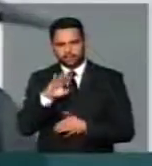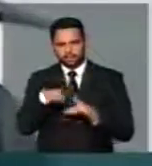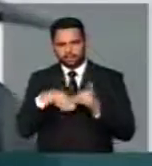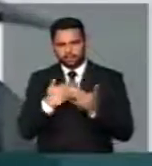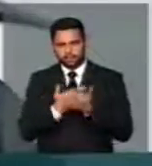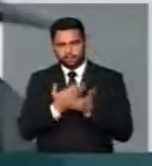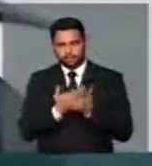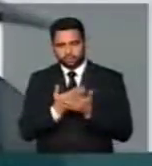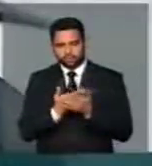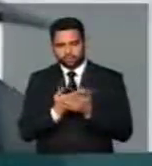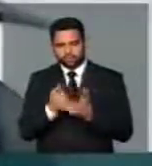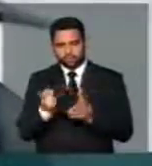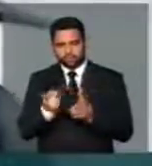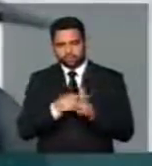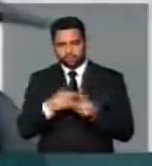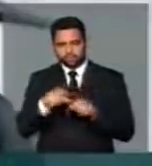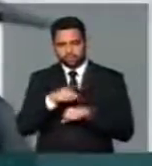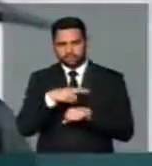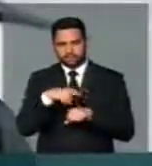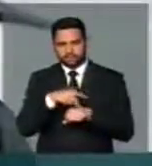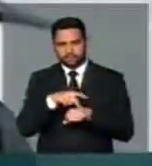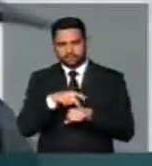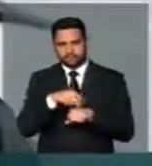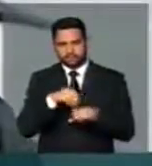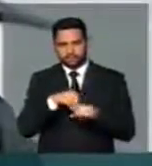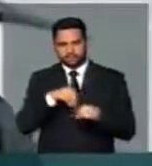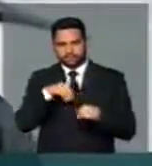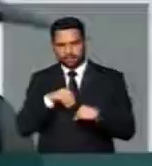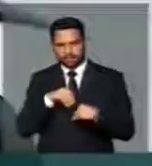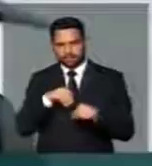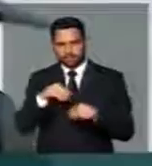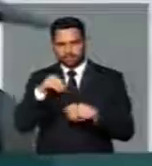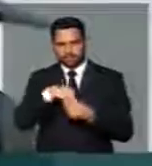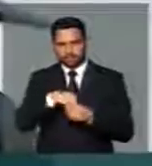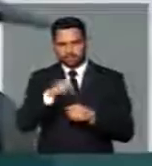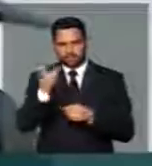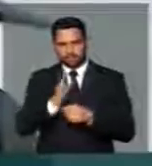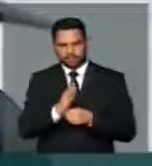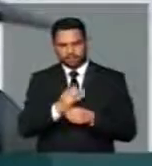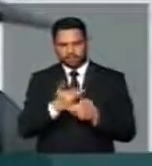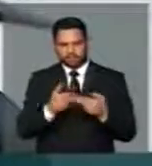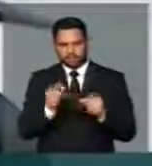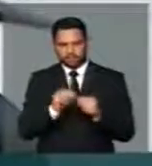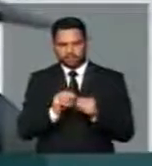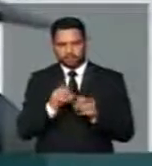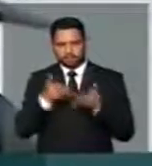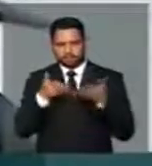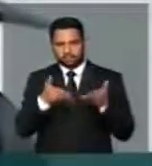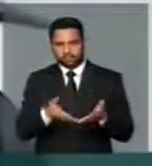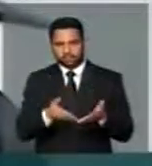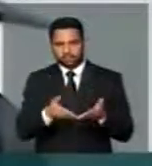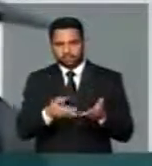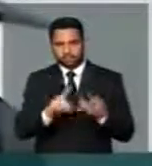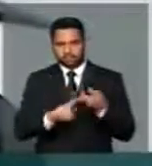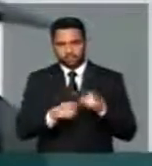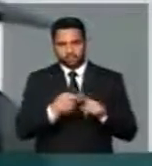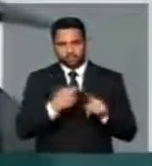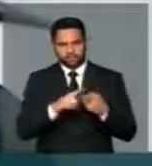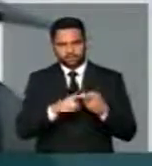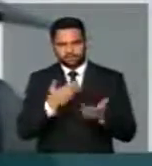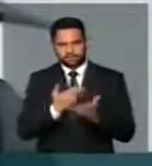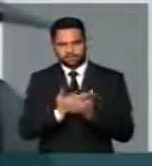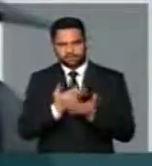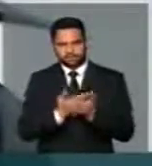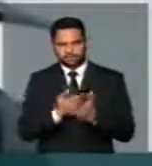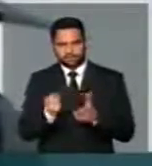estudiosa da dívida dos países, da dívida externa e interna do Brasil, fez parte da renegociação e do